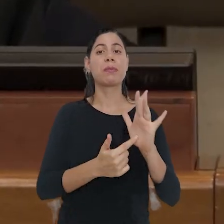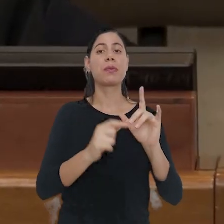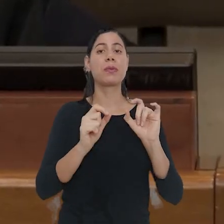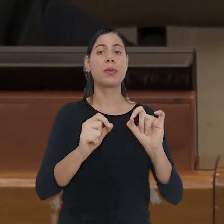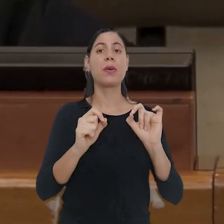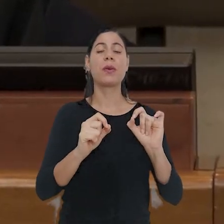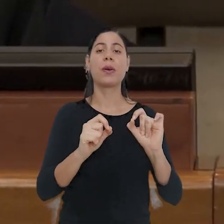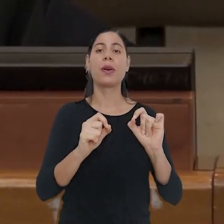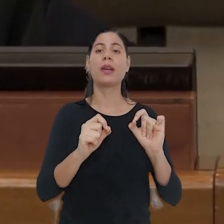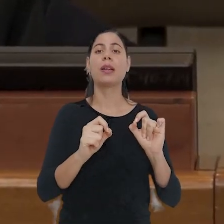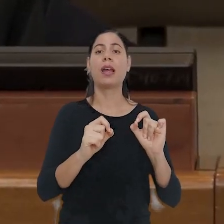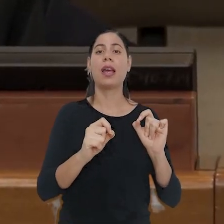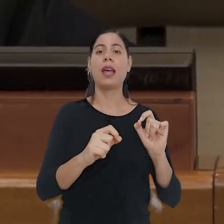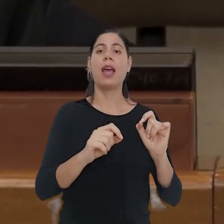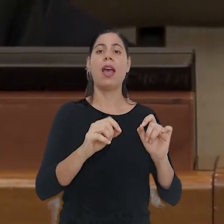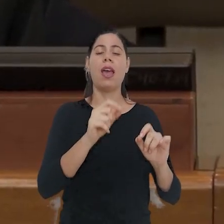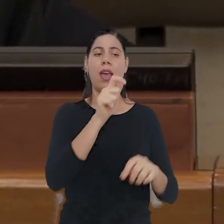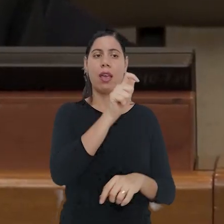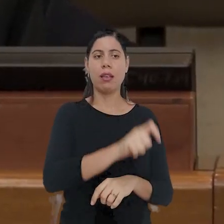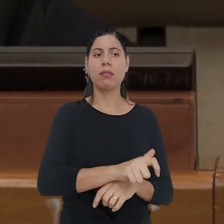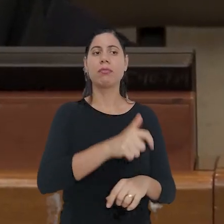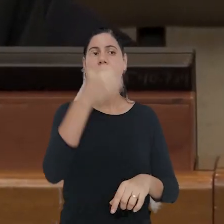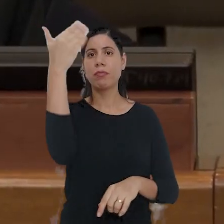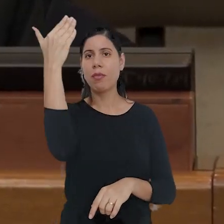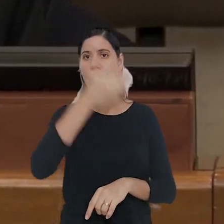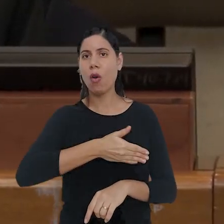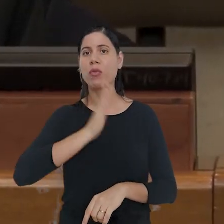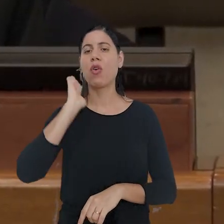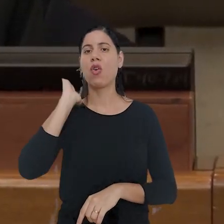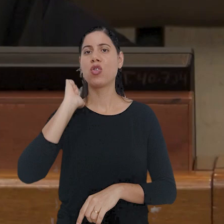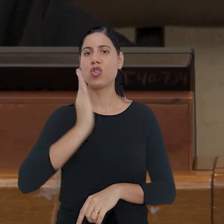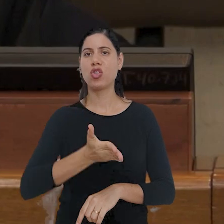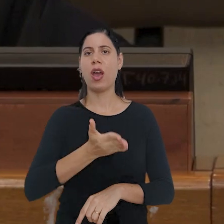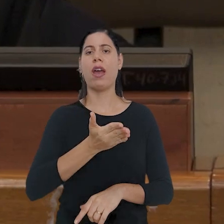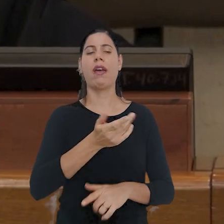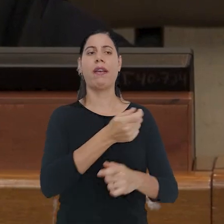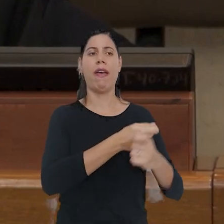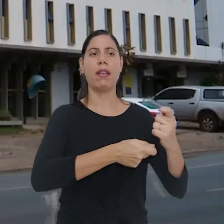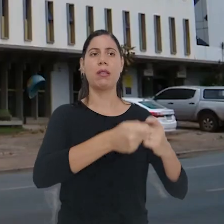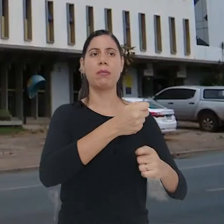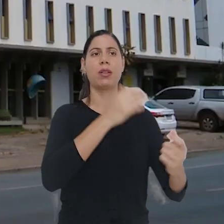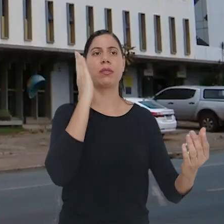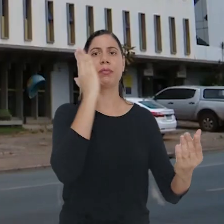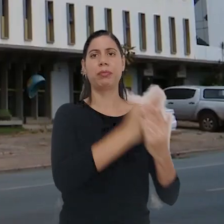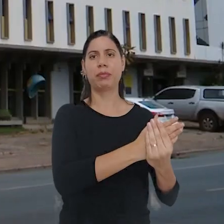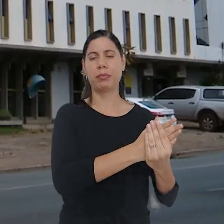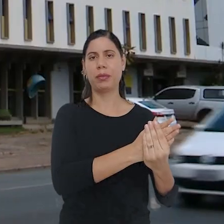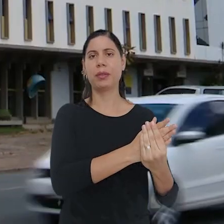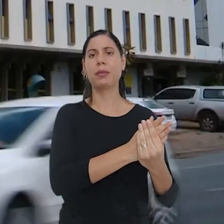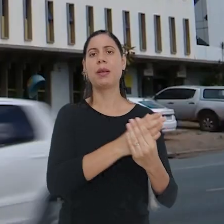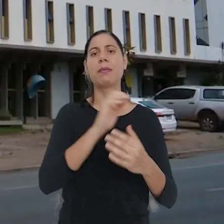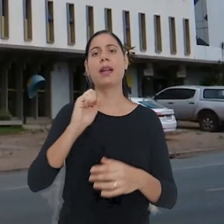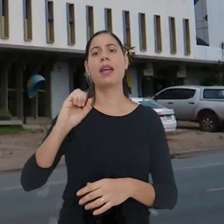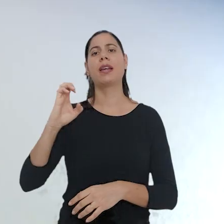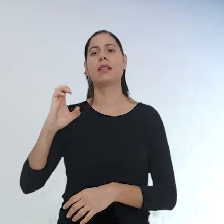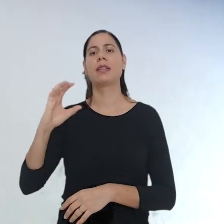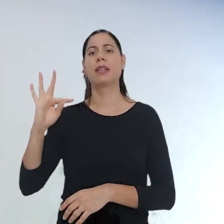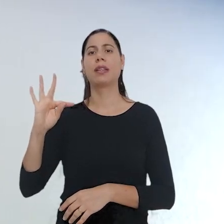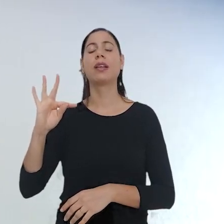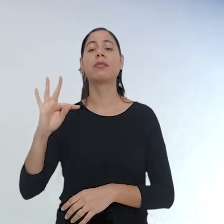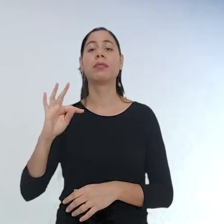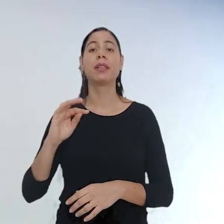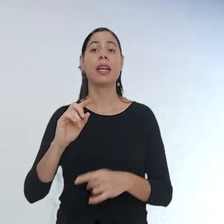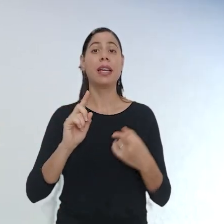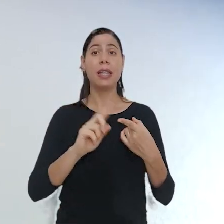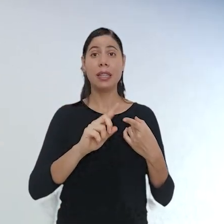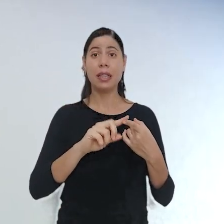que a materialidade e a autoria estão comprovadas no procedimento administrativo instaurado pela ECT e,